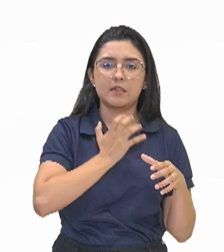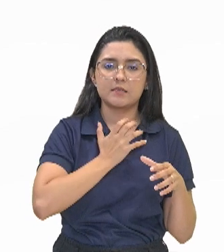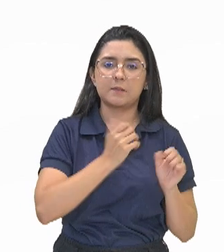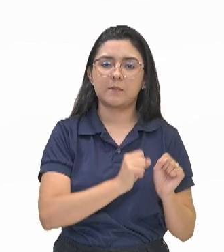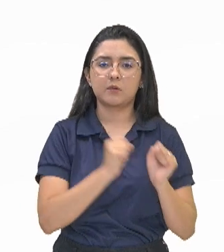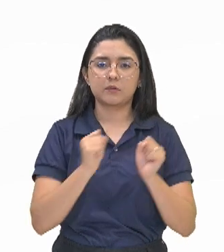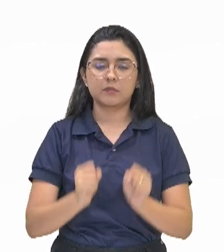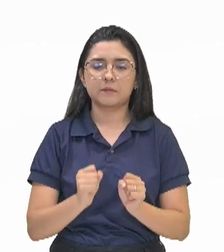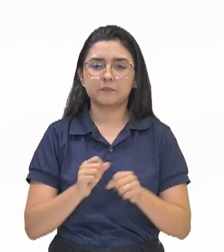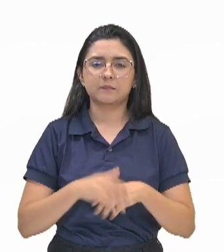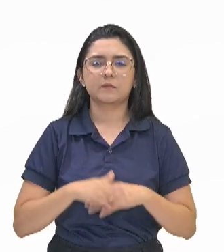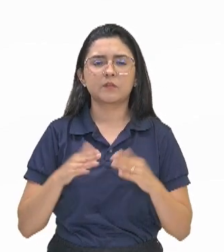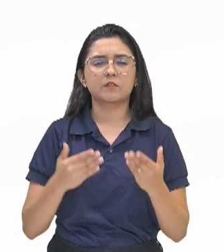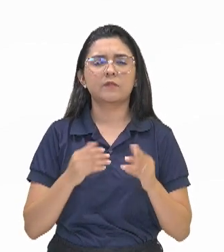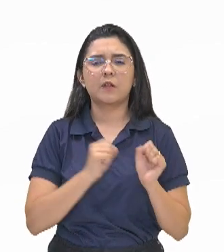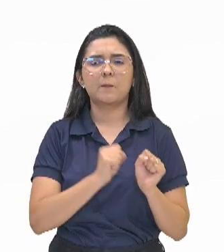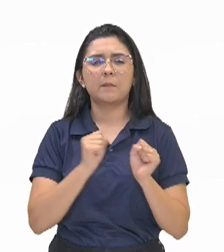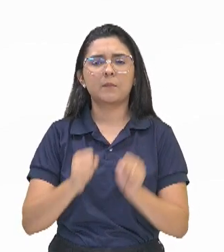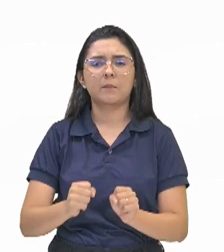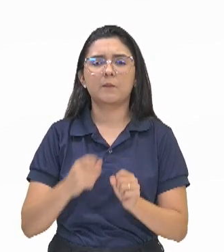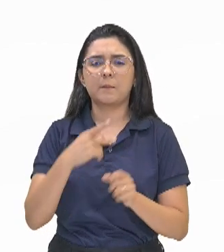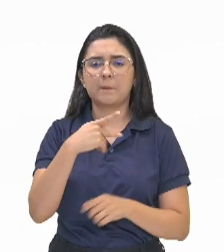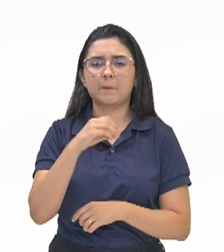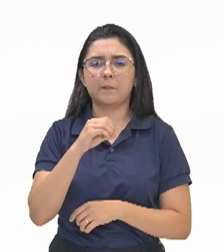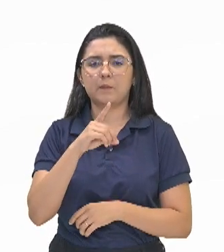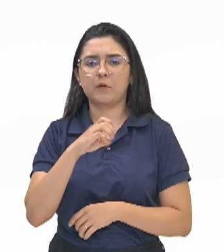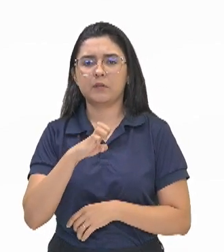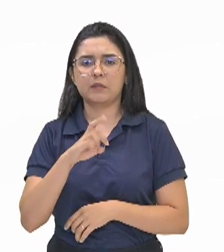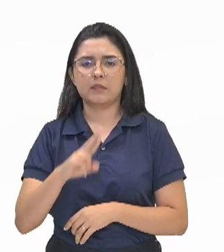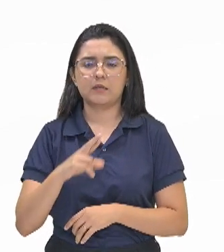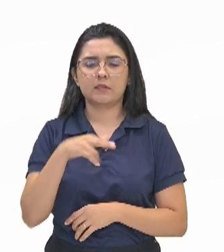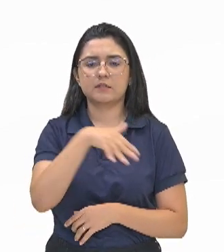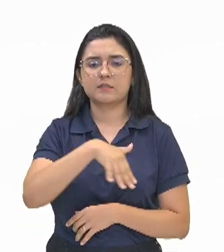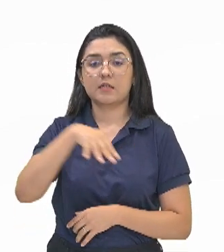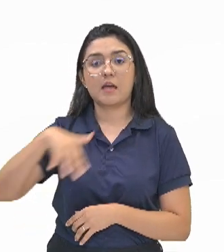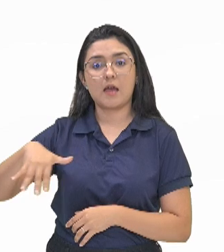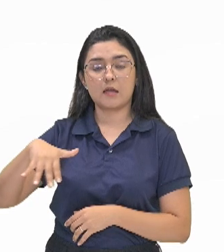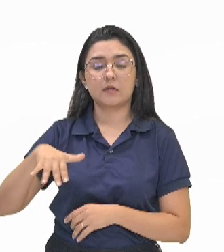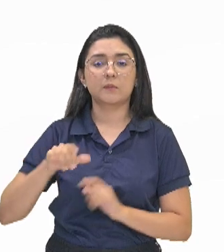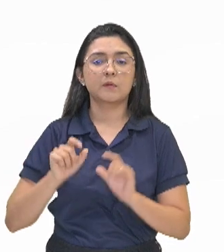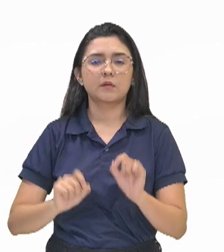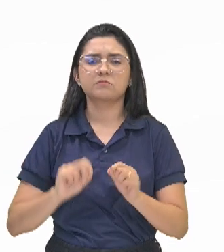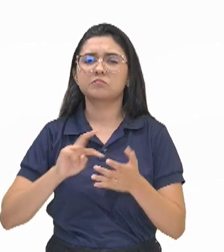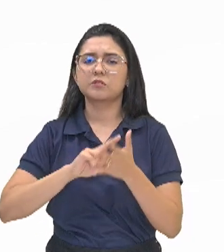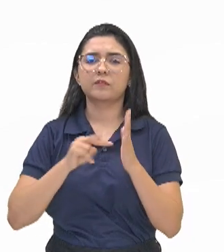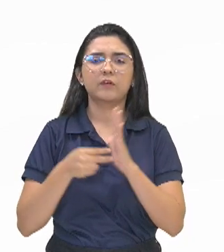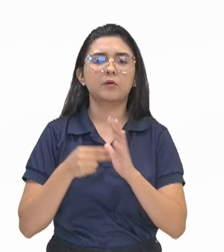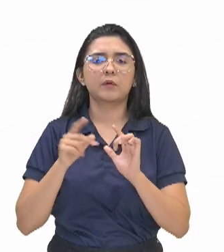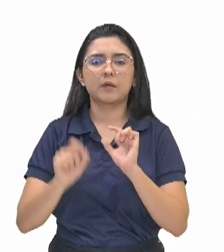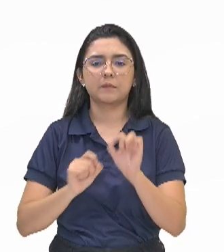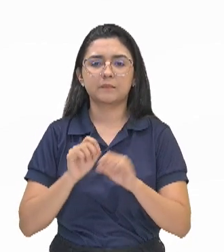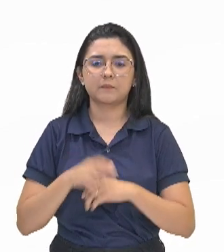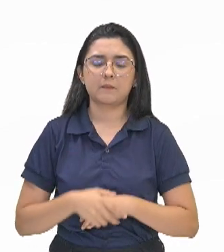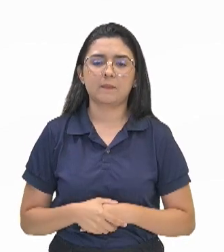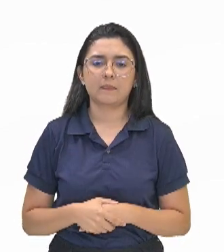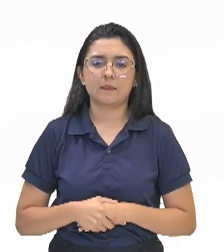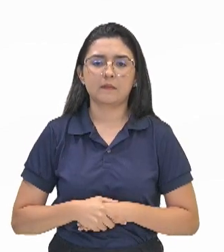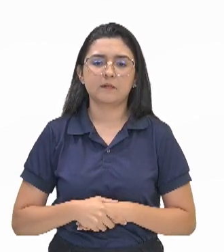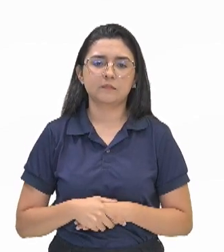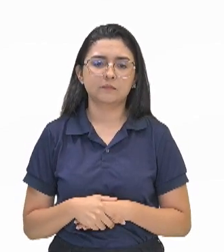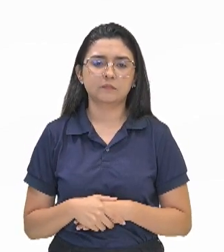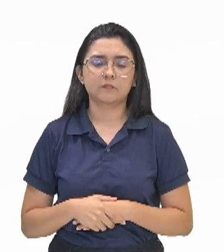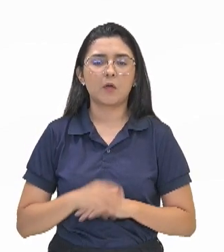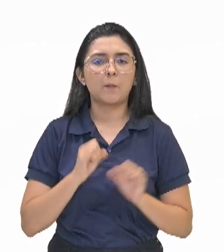quando a gente fala de poder dentro do sistema socialista e capitalista, nós estamos falando de poder, não é uma coisa abstrata,